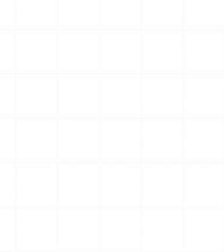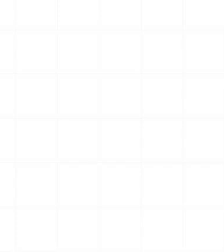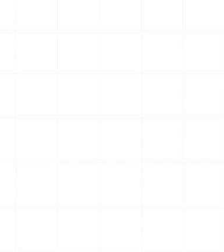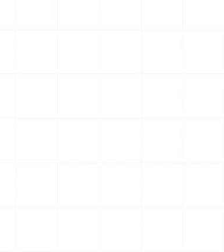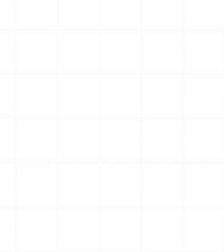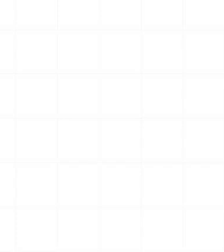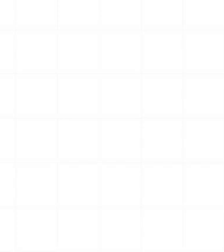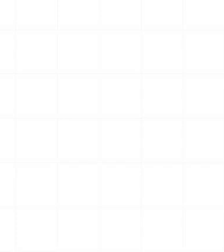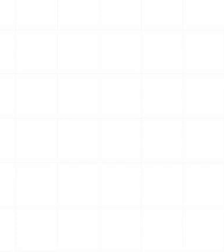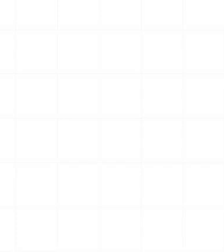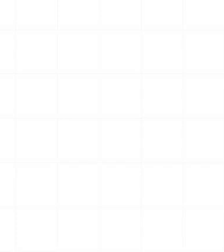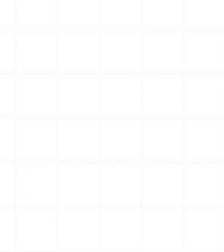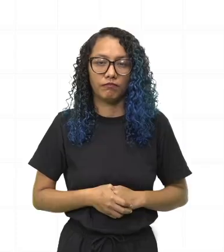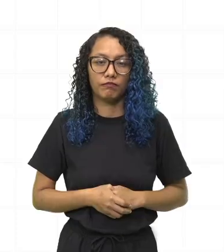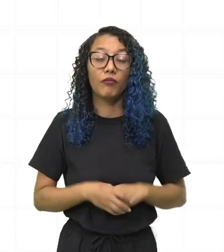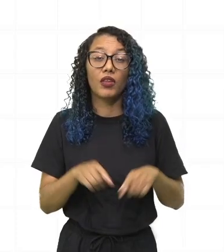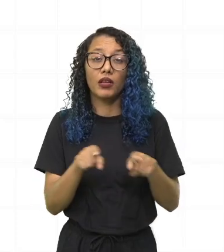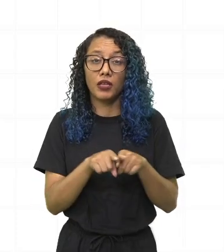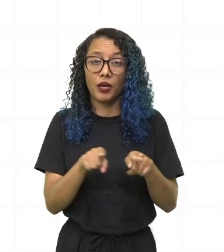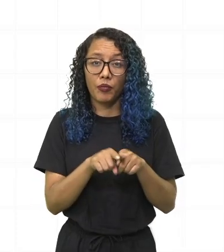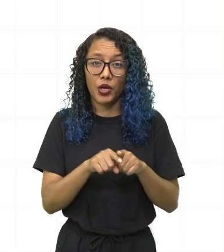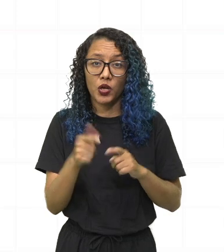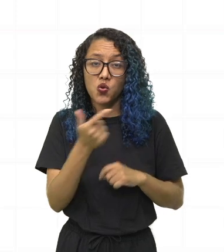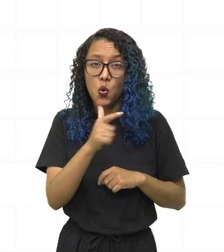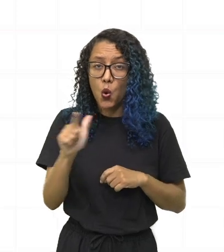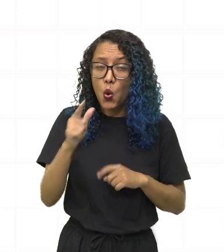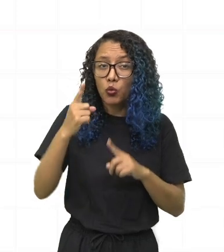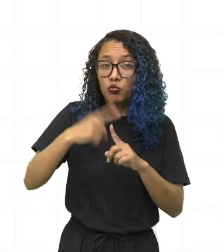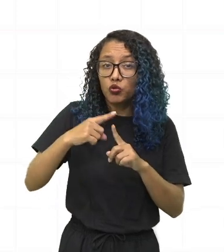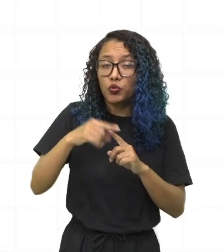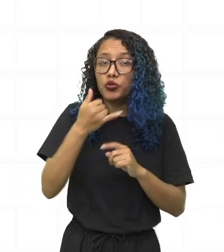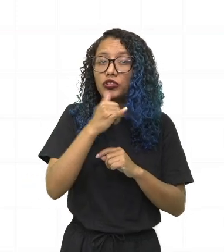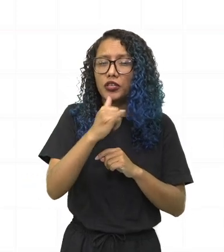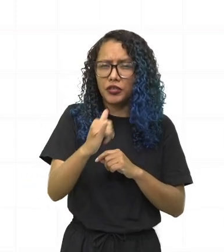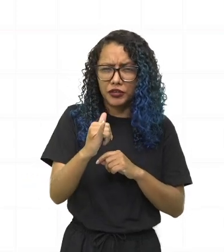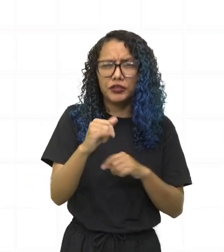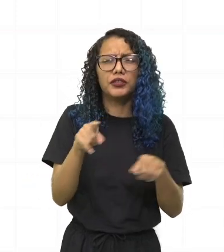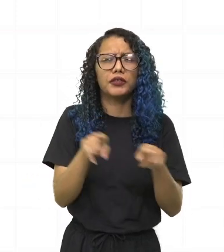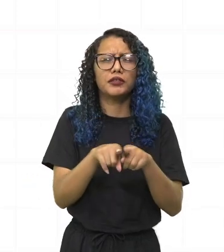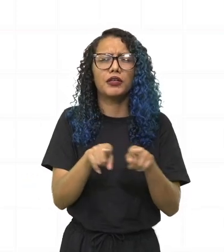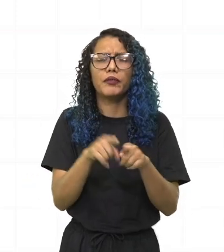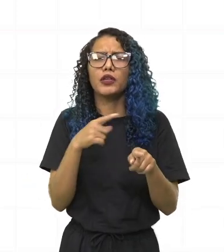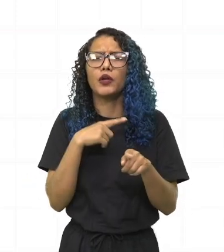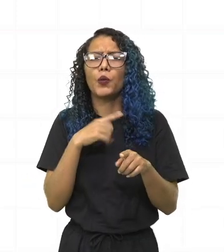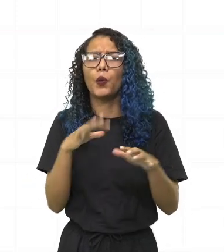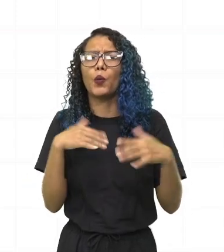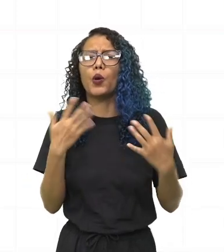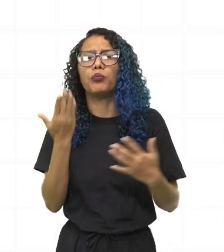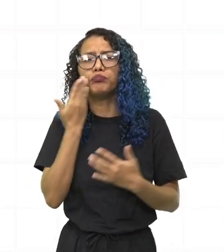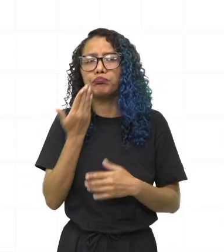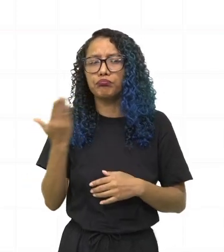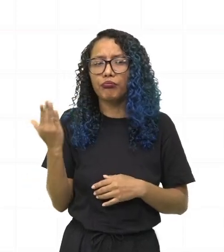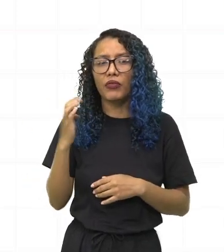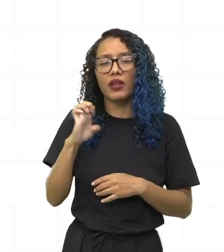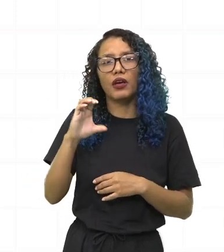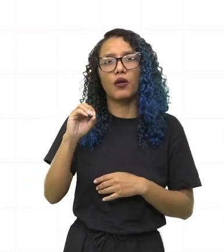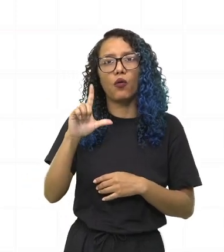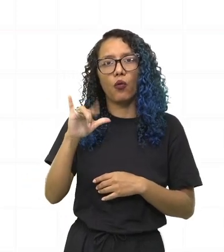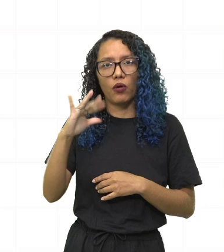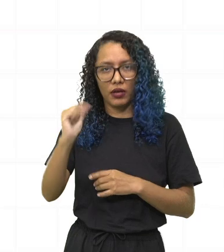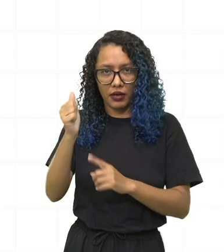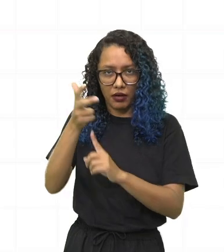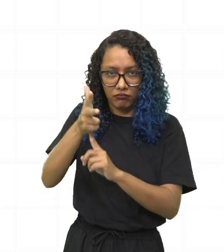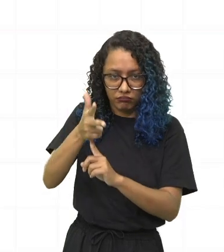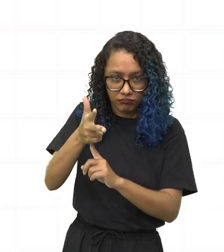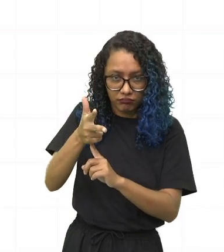a energia eólica. É aquela fonte de energia renovável, né, que é gerada, né,